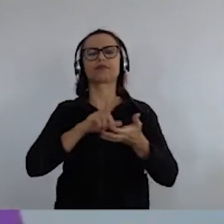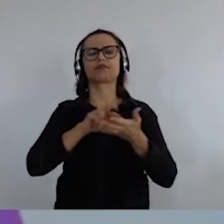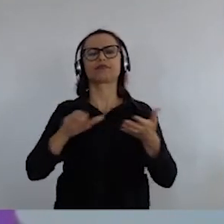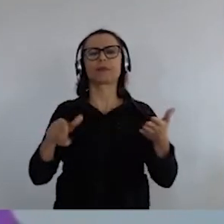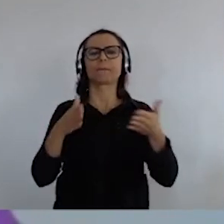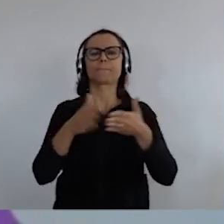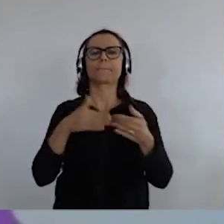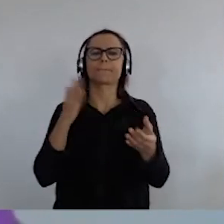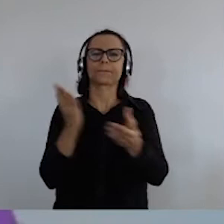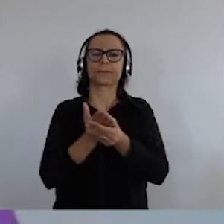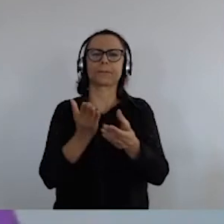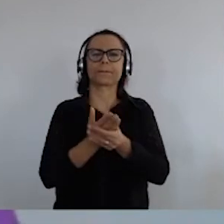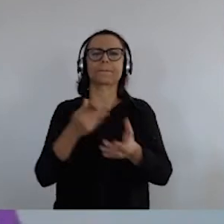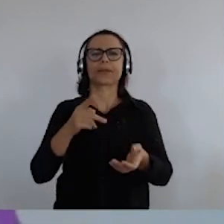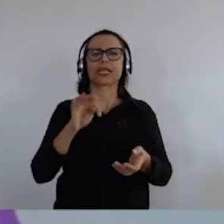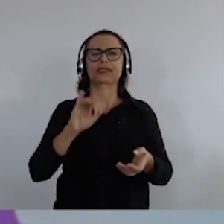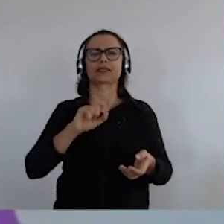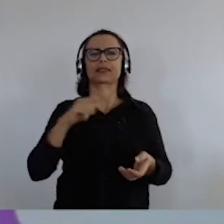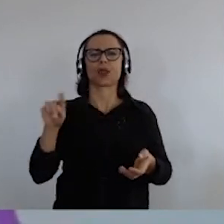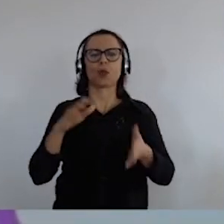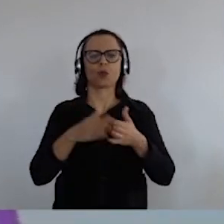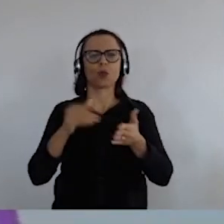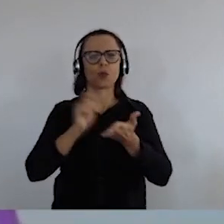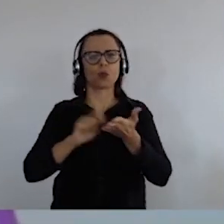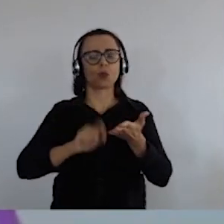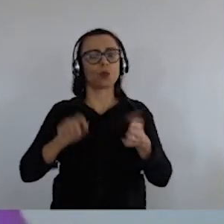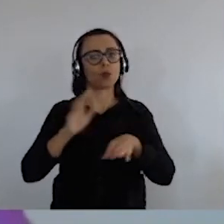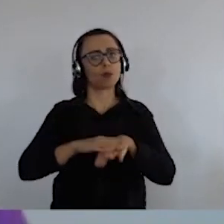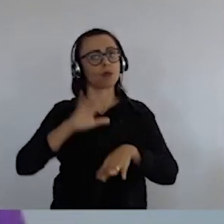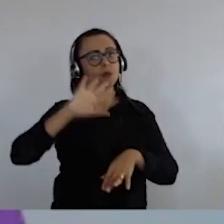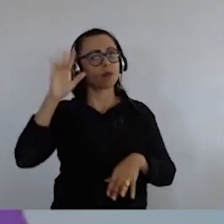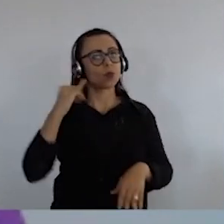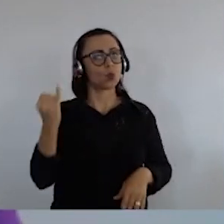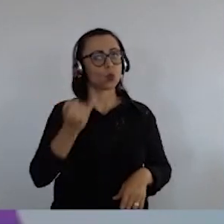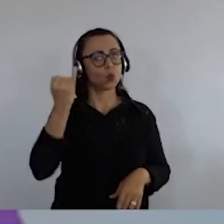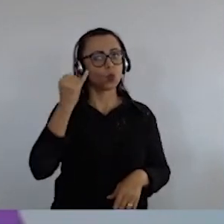e requerimentos que podem eventualmente ser úteis